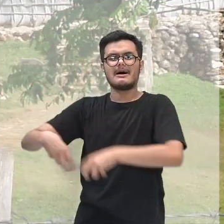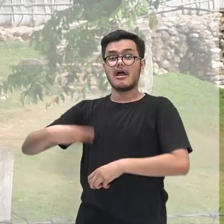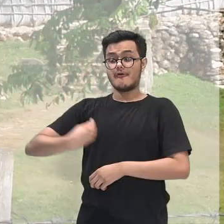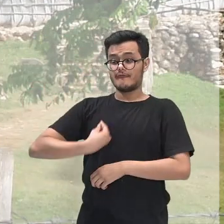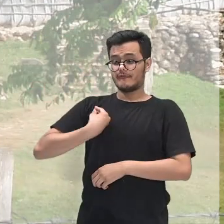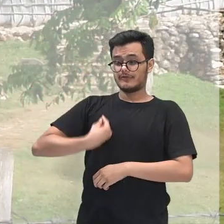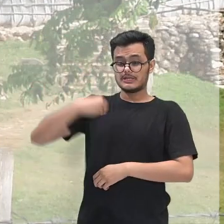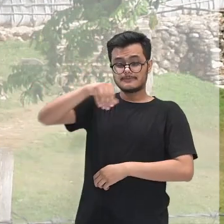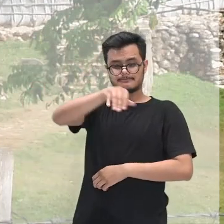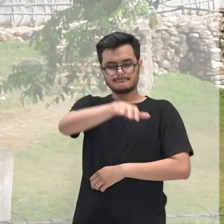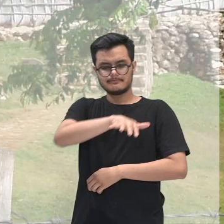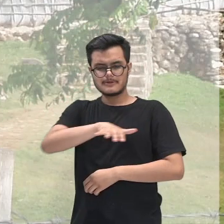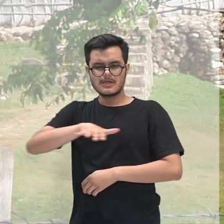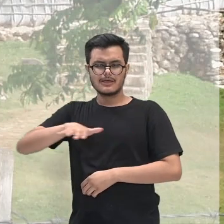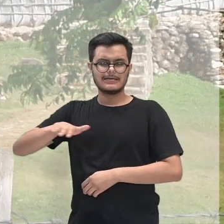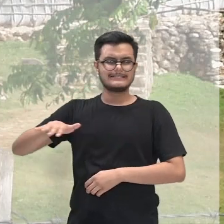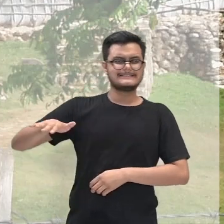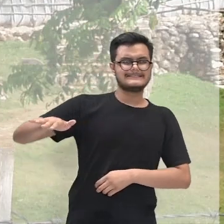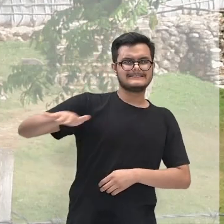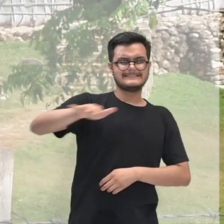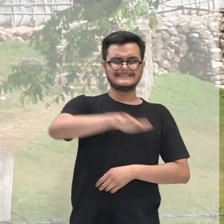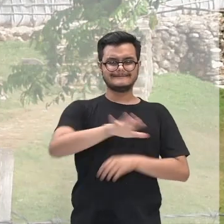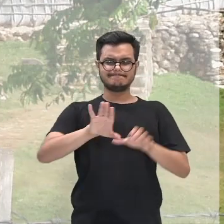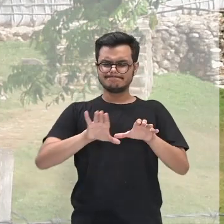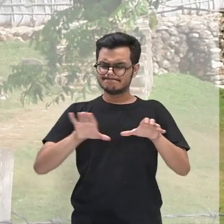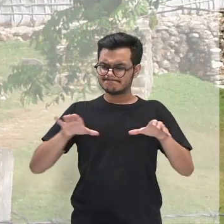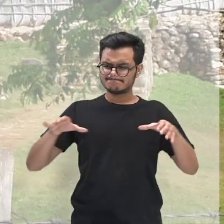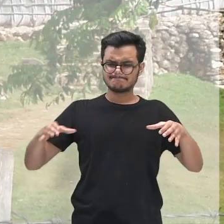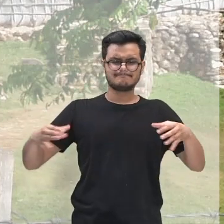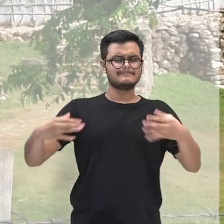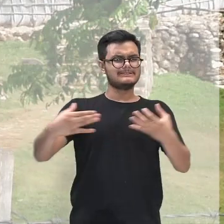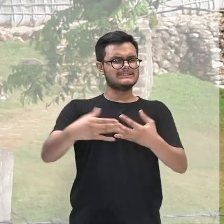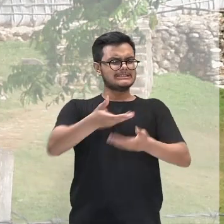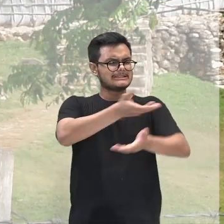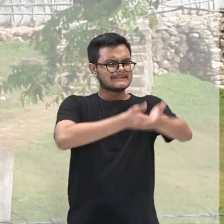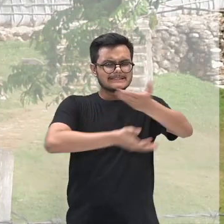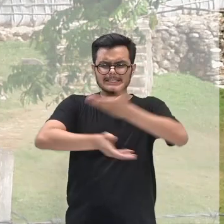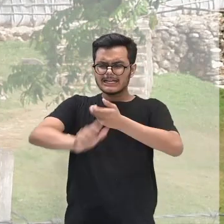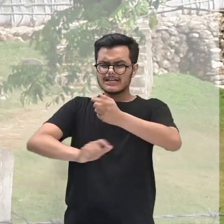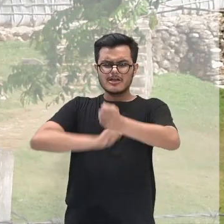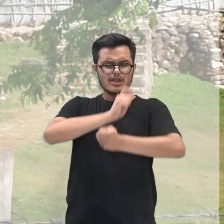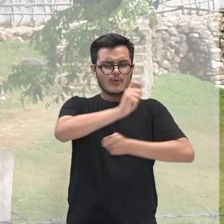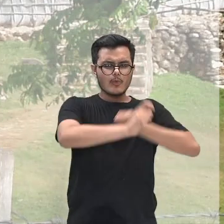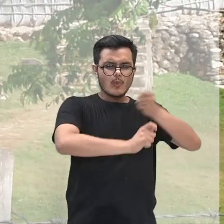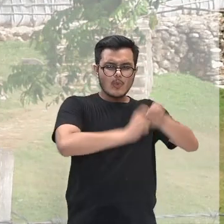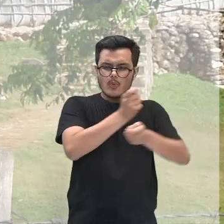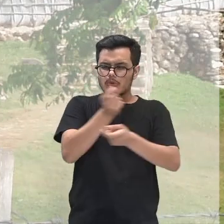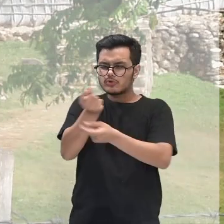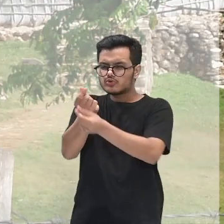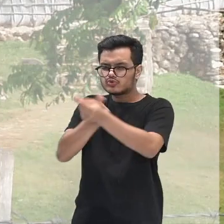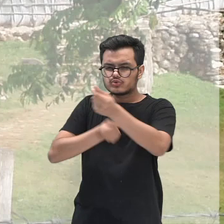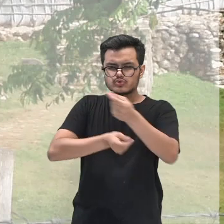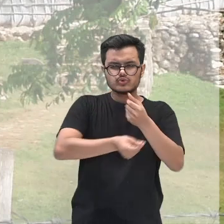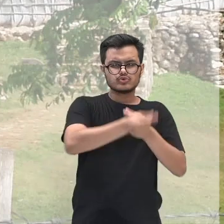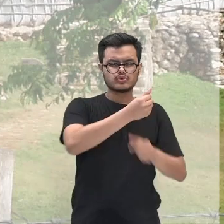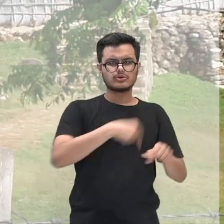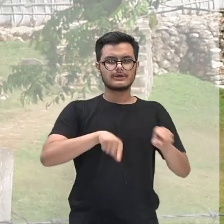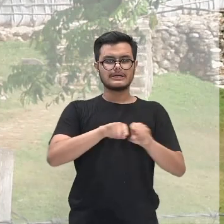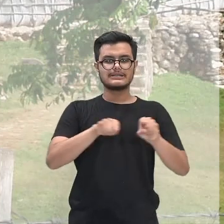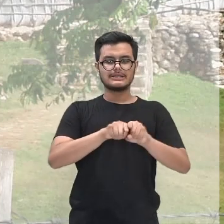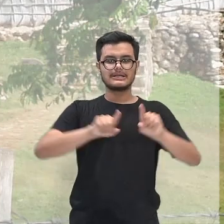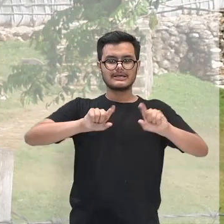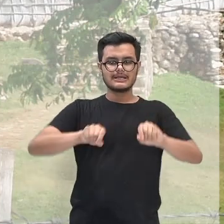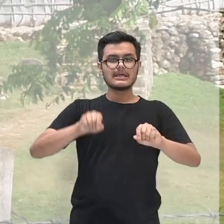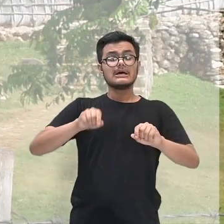ver aí os cacicados complexos desenvolvendo atividades comerciais e havia estabelecido dentro desses